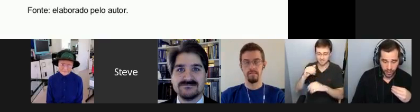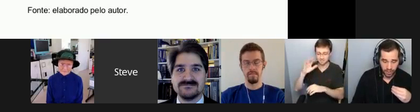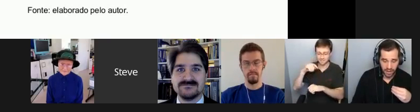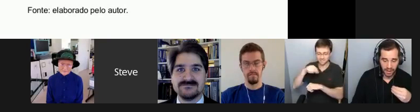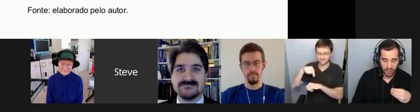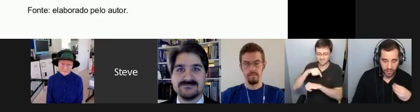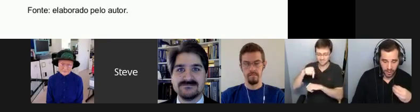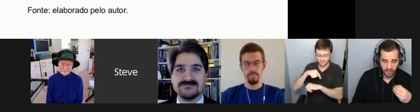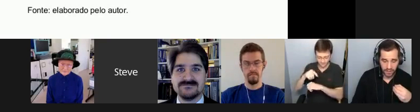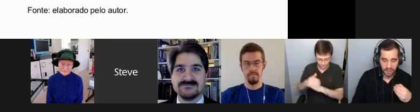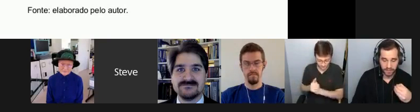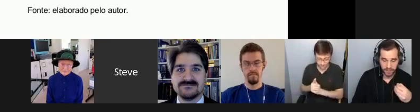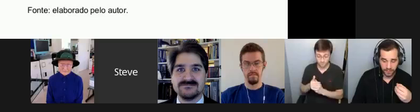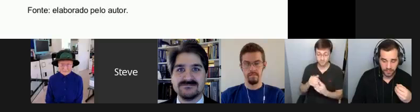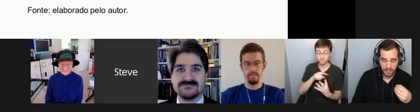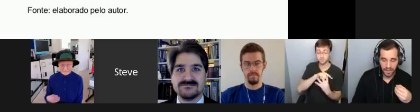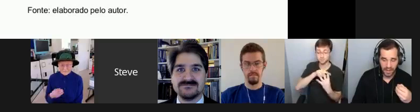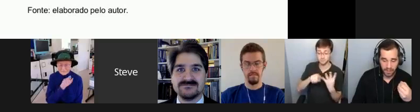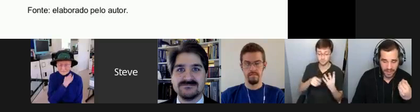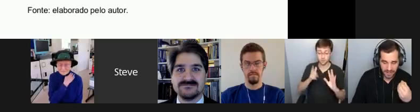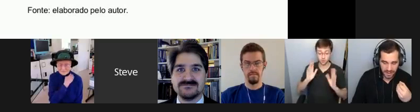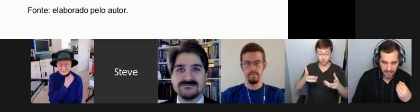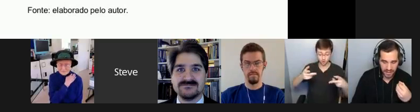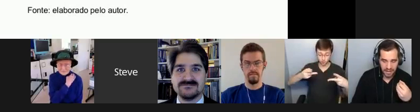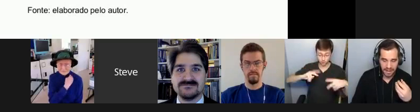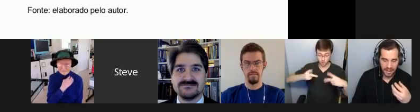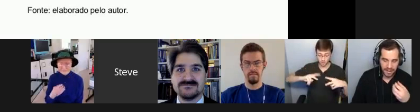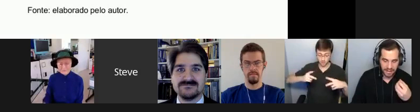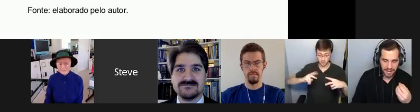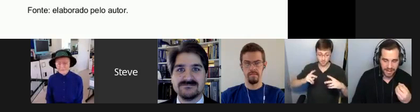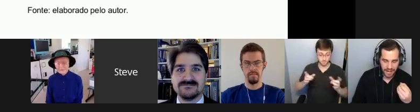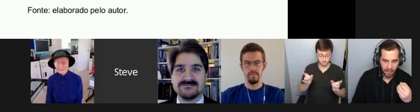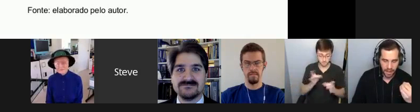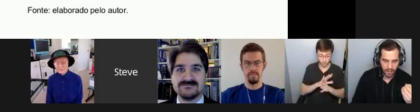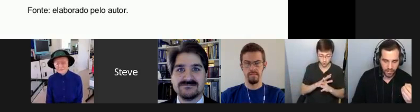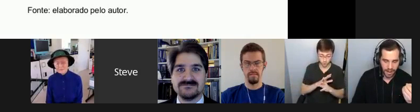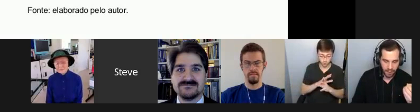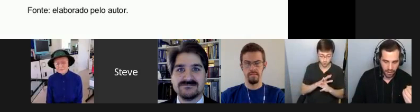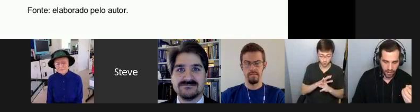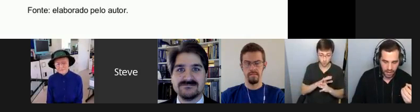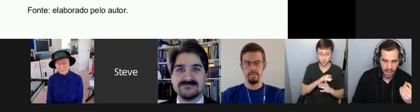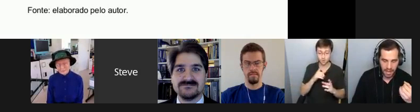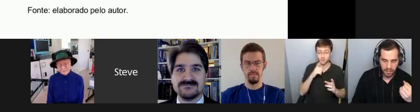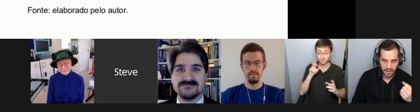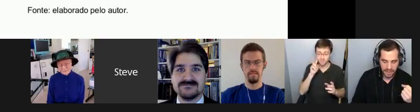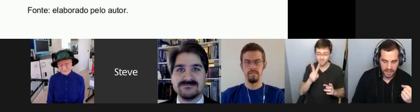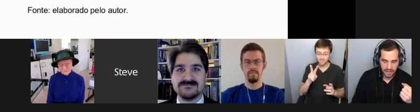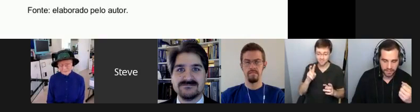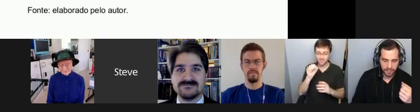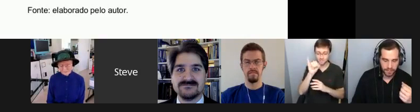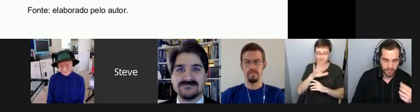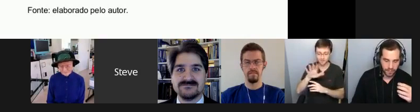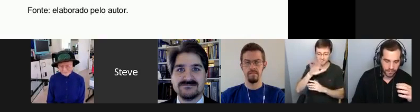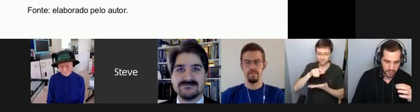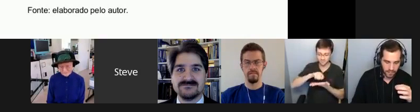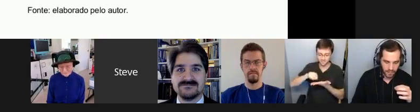justamente porque o software ele precisa desse detalhamento maior. Ele